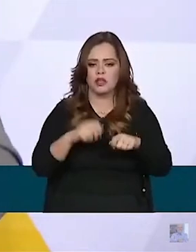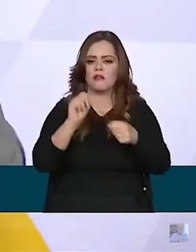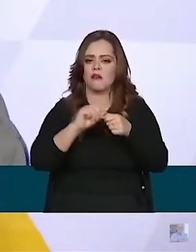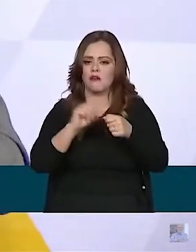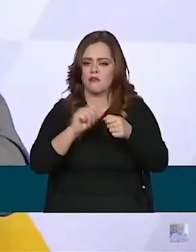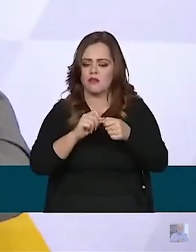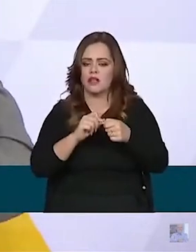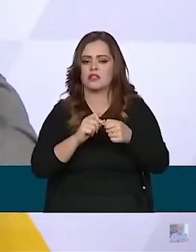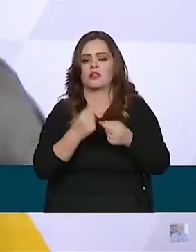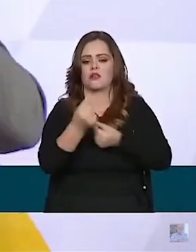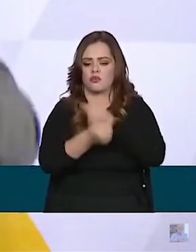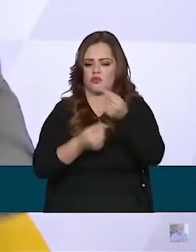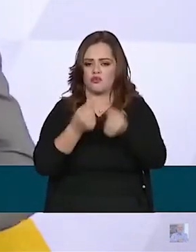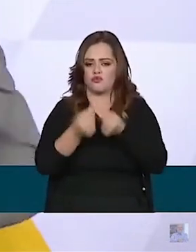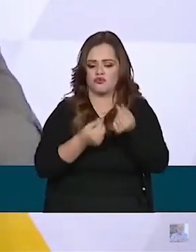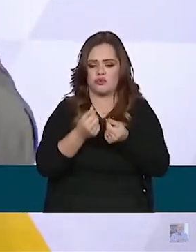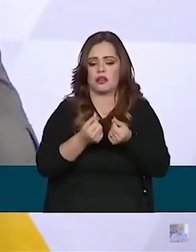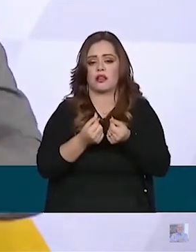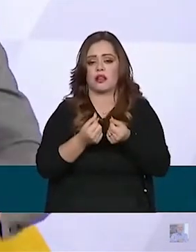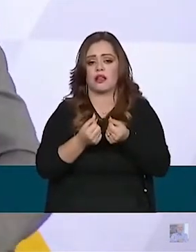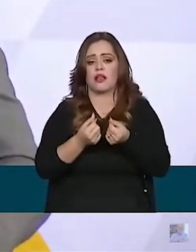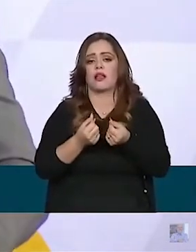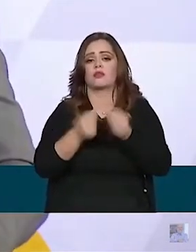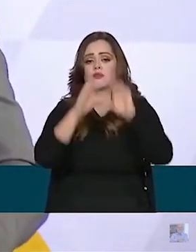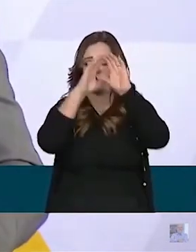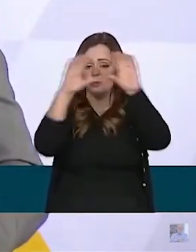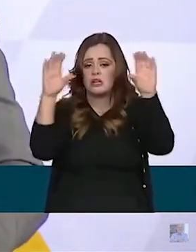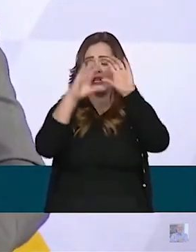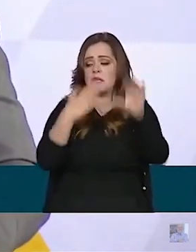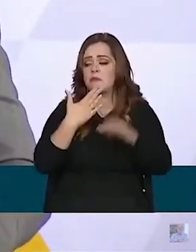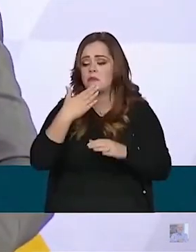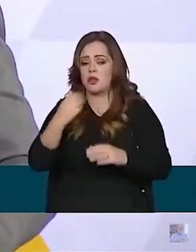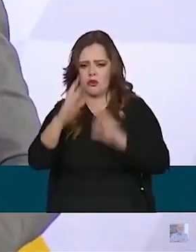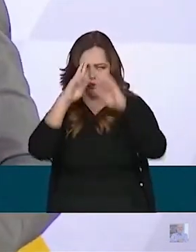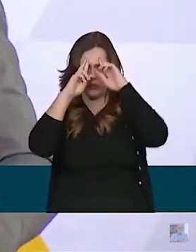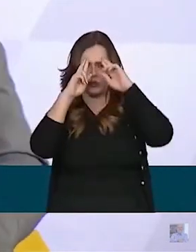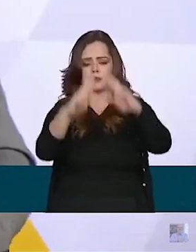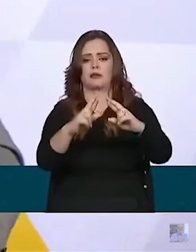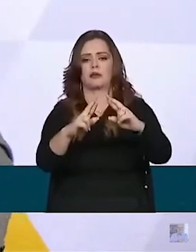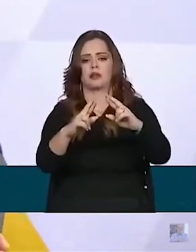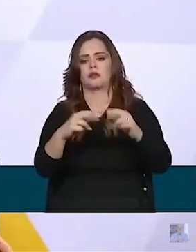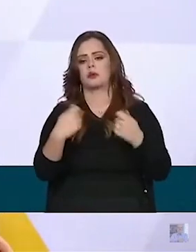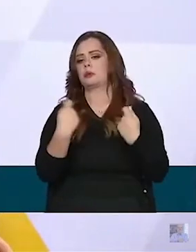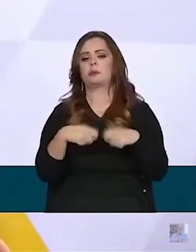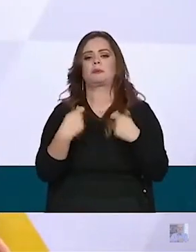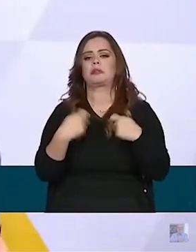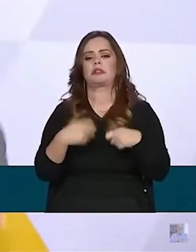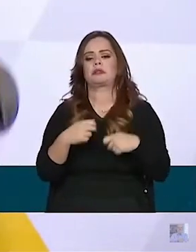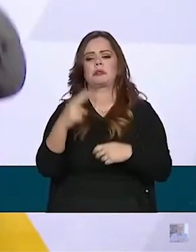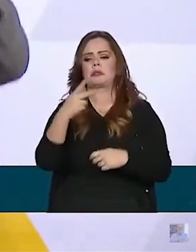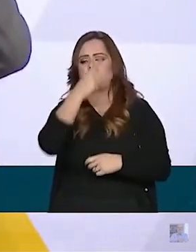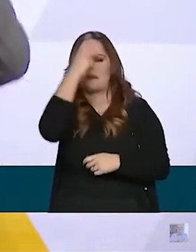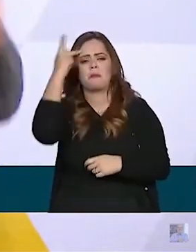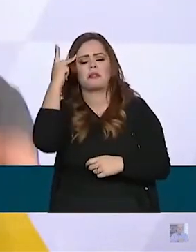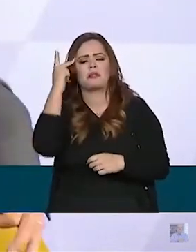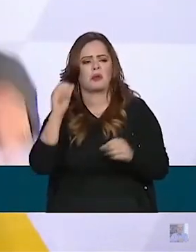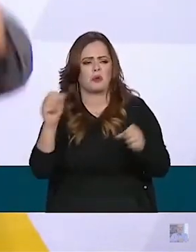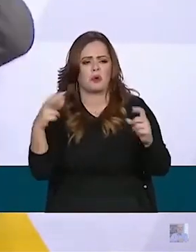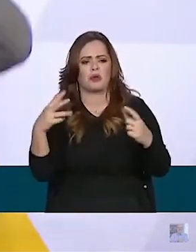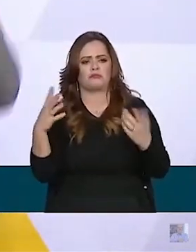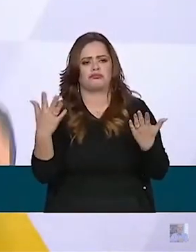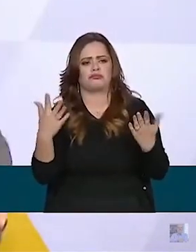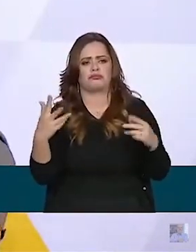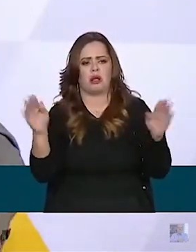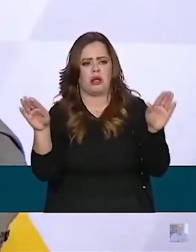economia verde cuidando da questão climática com mais responsabilidade. Não precisa ninguém cortar mais uma árvore